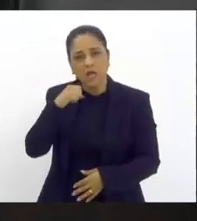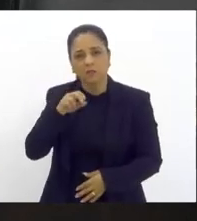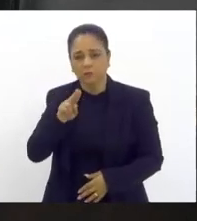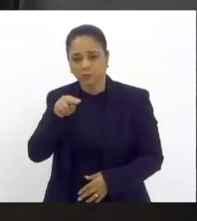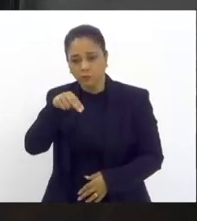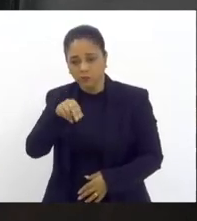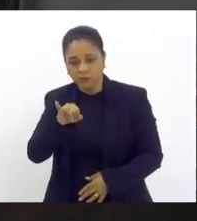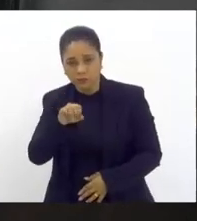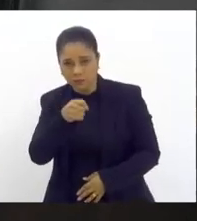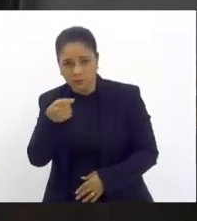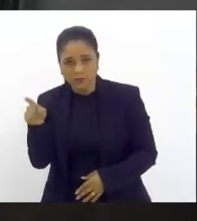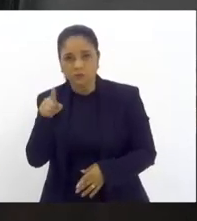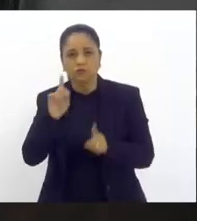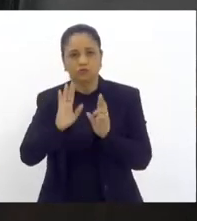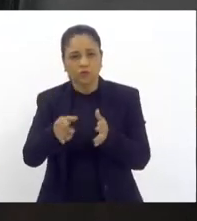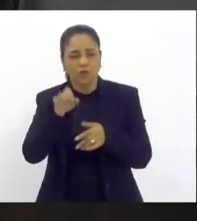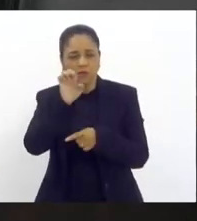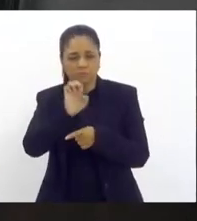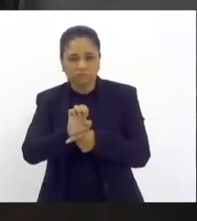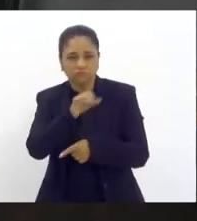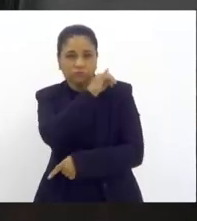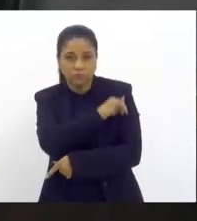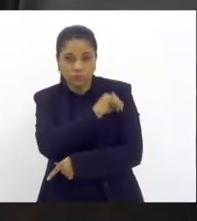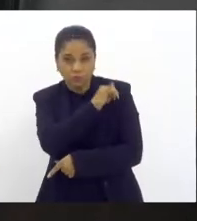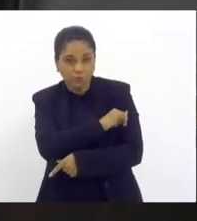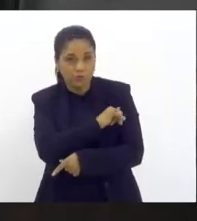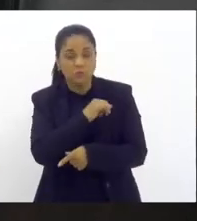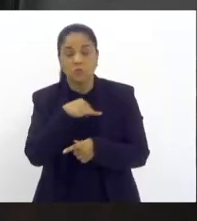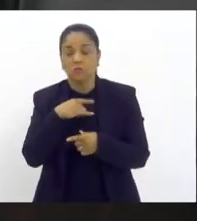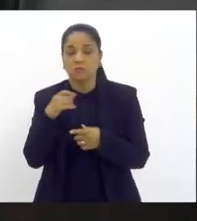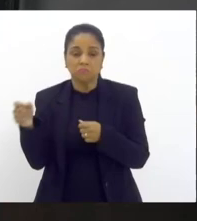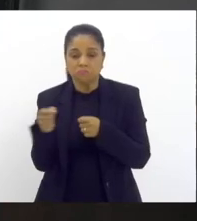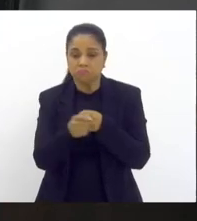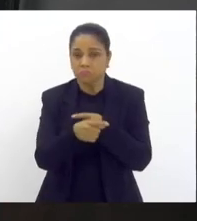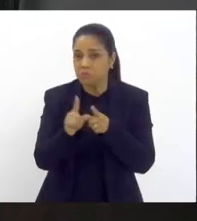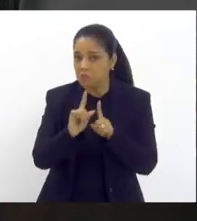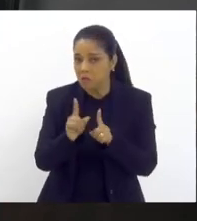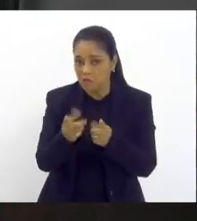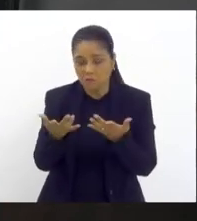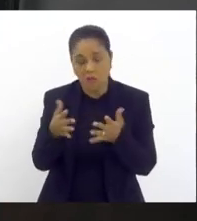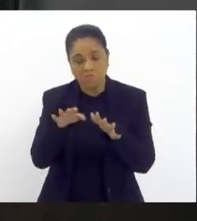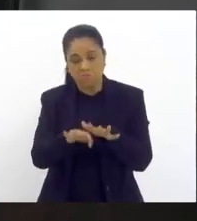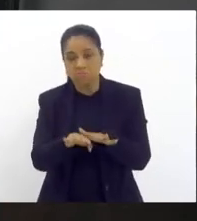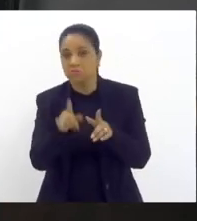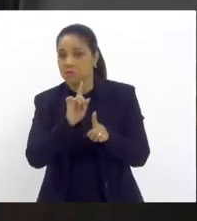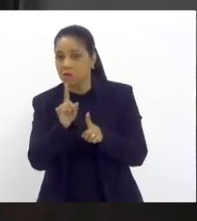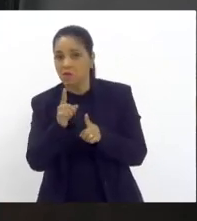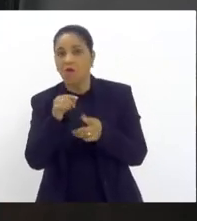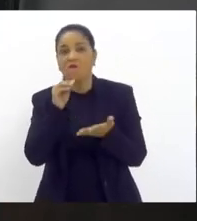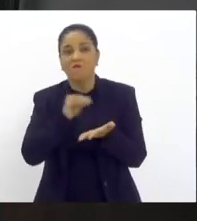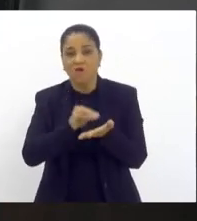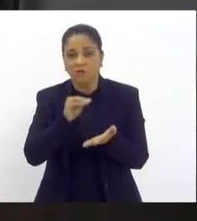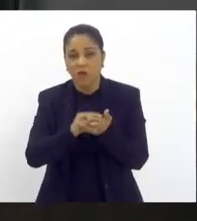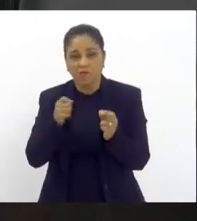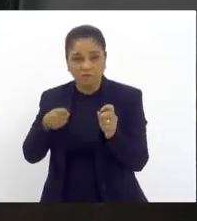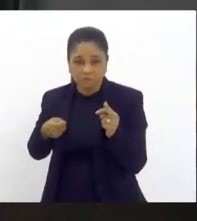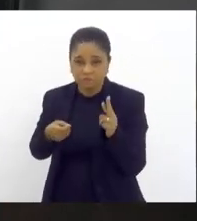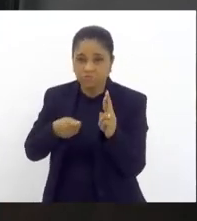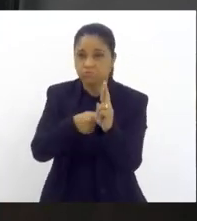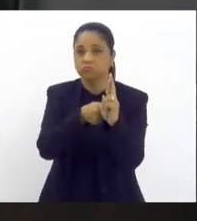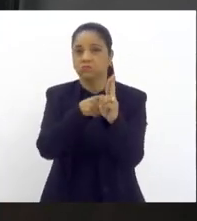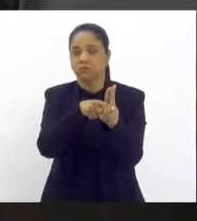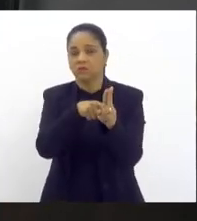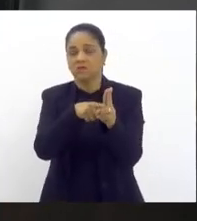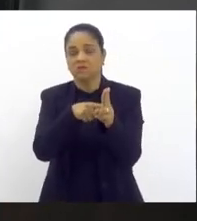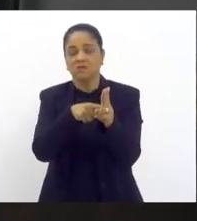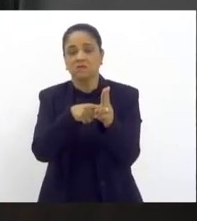já temos em vários estados, o Rio de Janeiro não estava incluído nisso, inclusive por falta da Procuradoria, nós não fazemos parte,